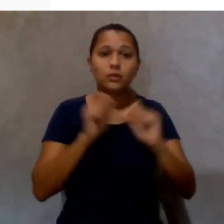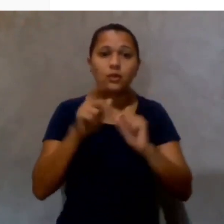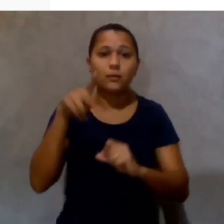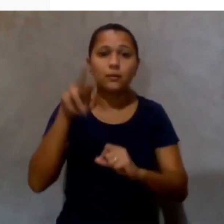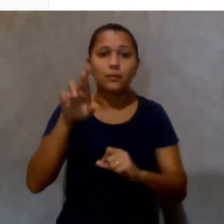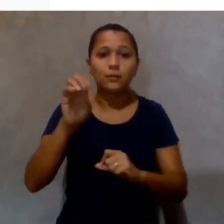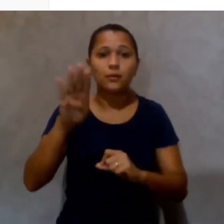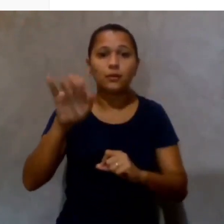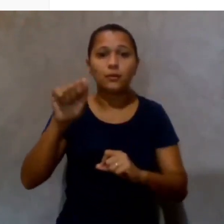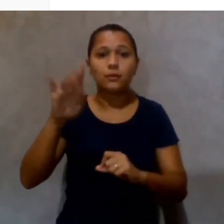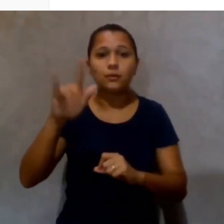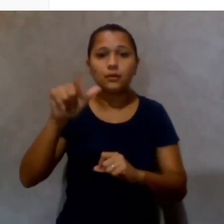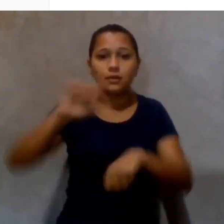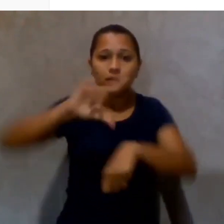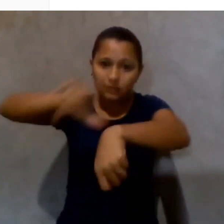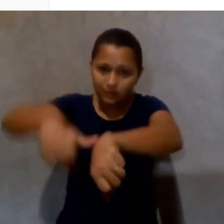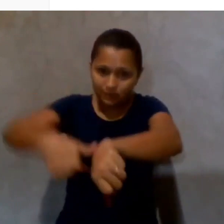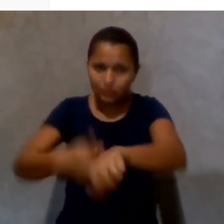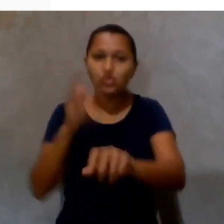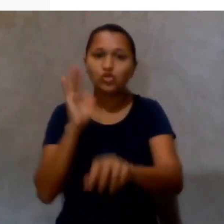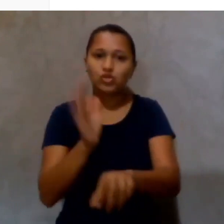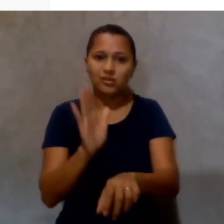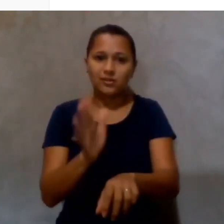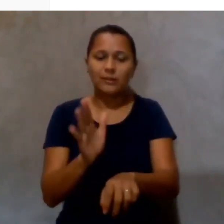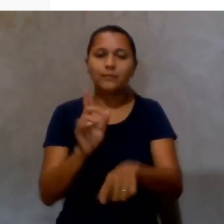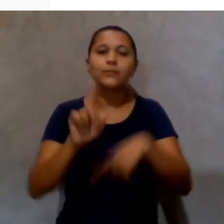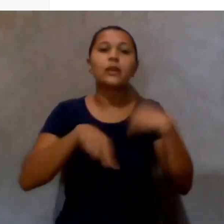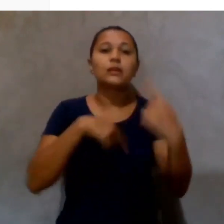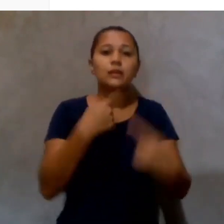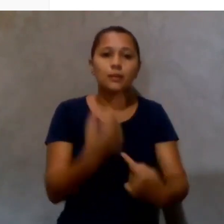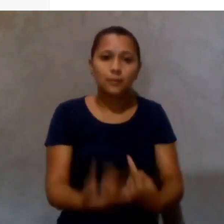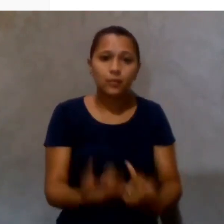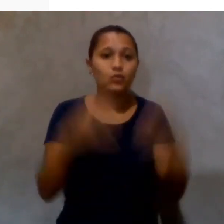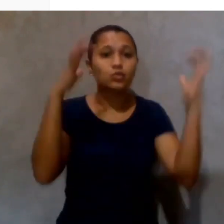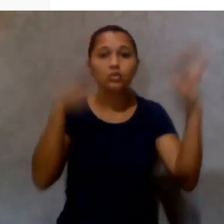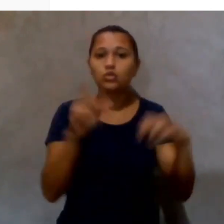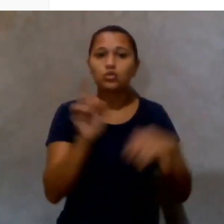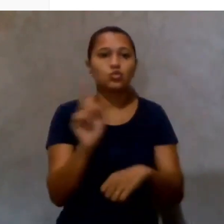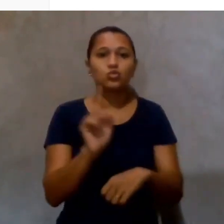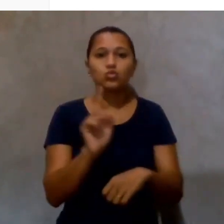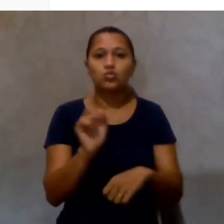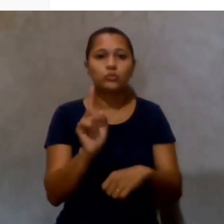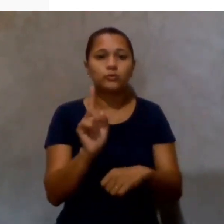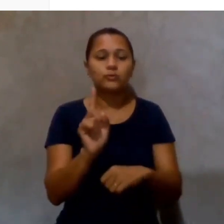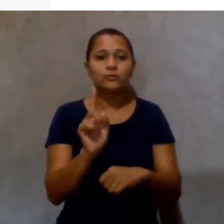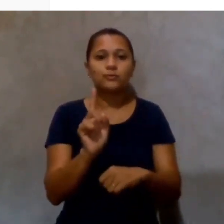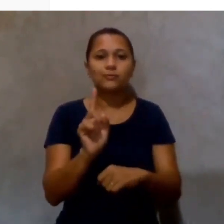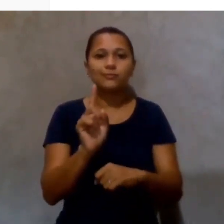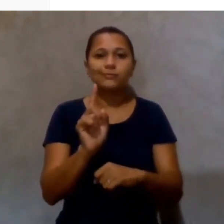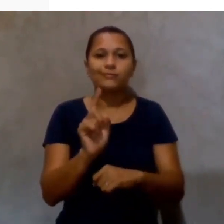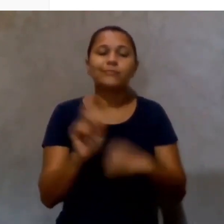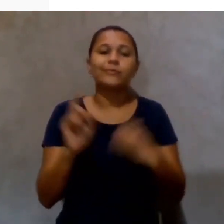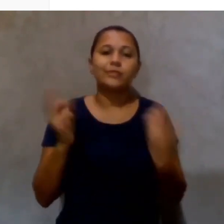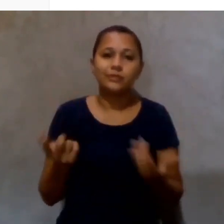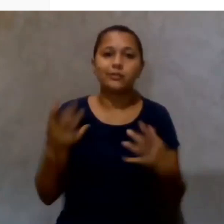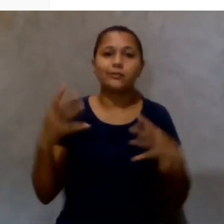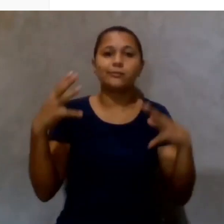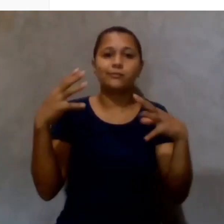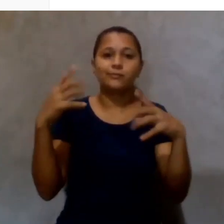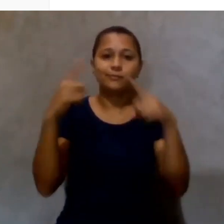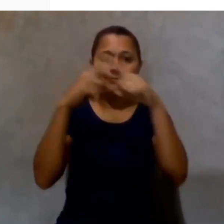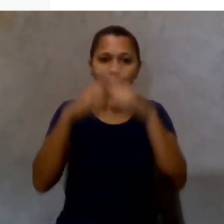a probabilidade dele se atrasar, que já foi dada, e de não chover, que também foi dada. Então, fazendo